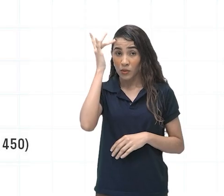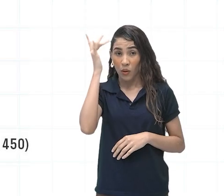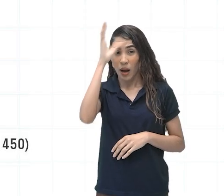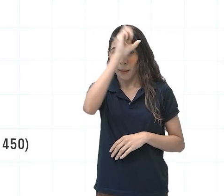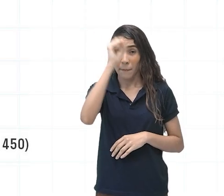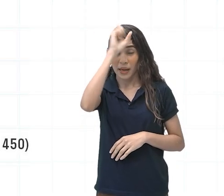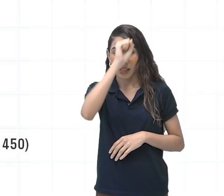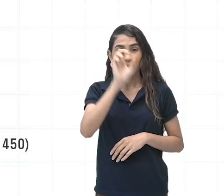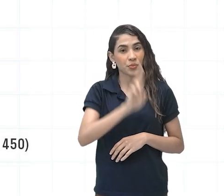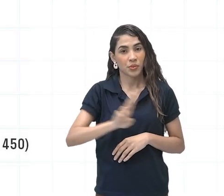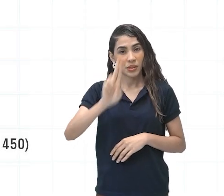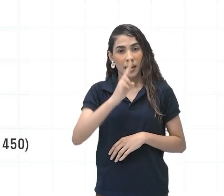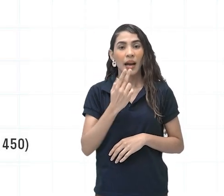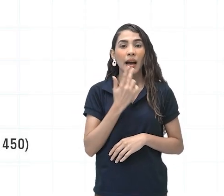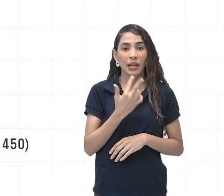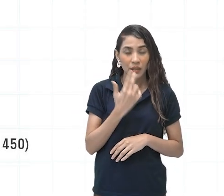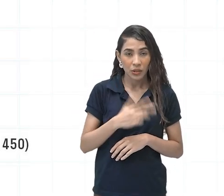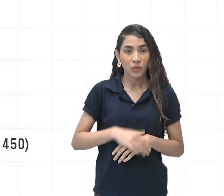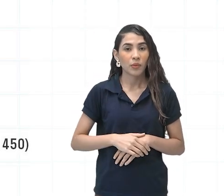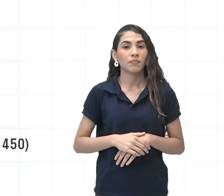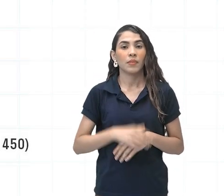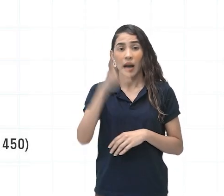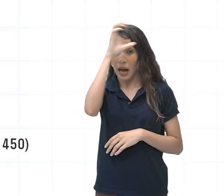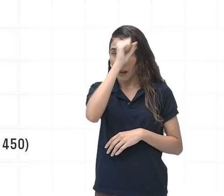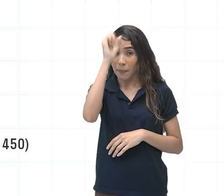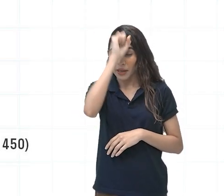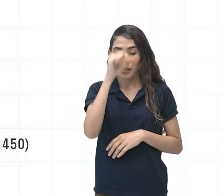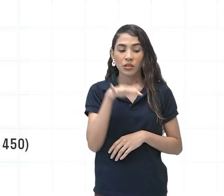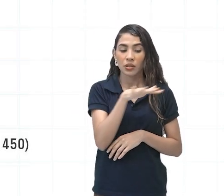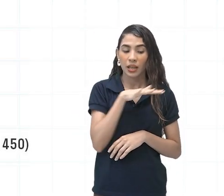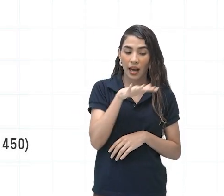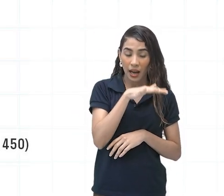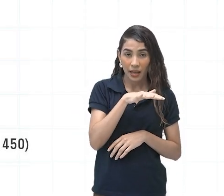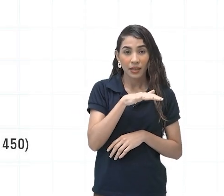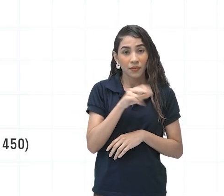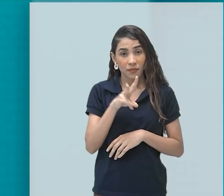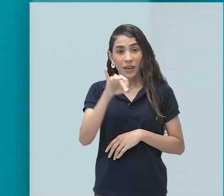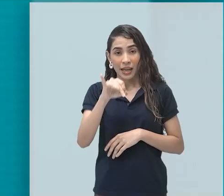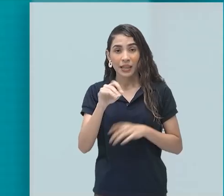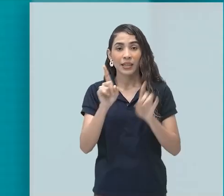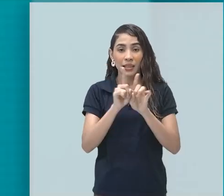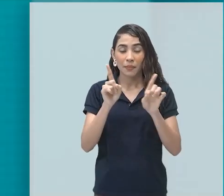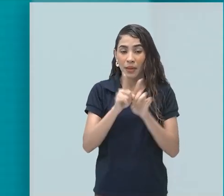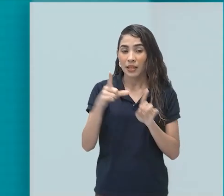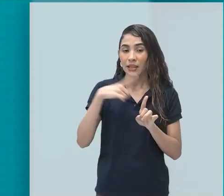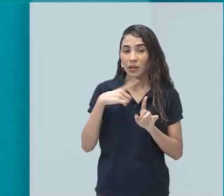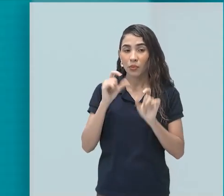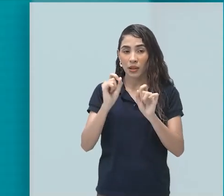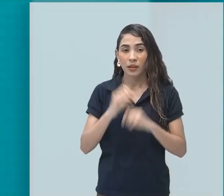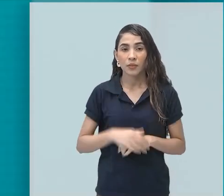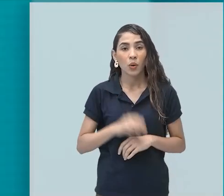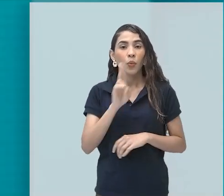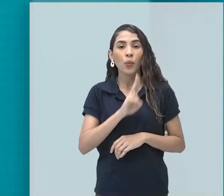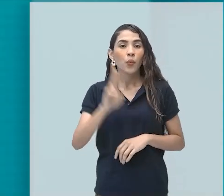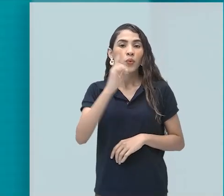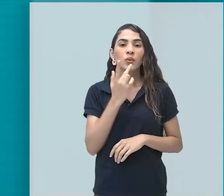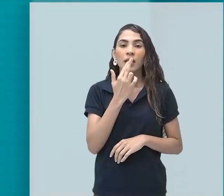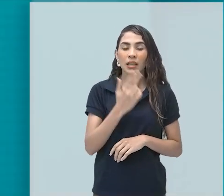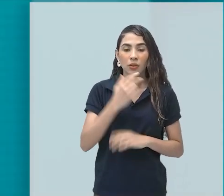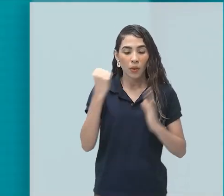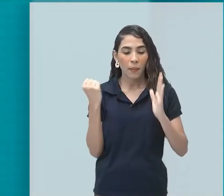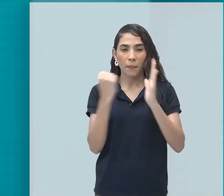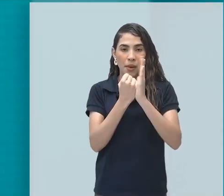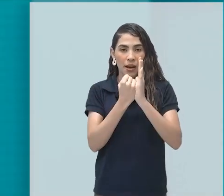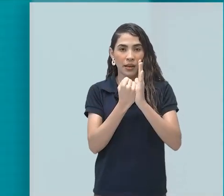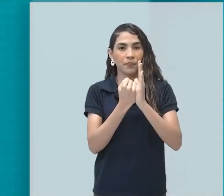usar a língua, aprendem ali os usos da língua em uma região, terão na sua forma de uso da língua